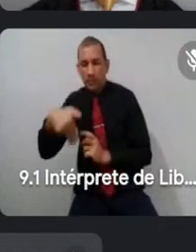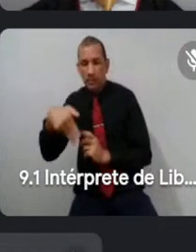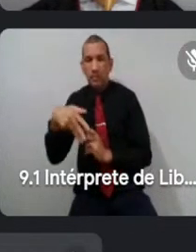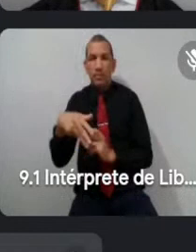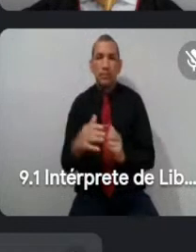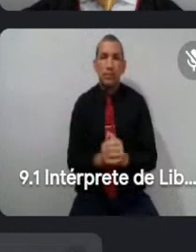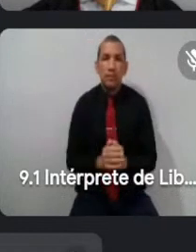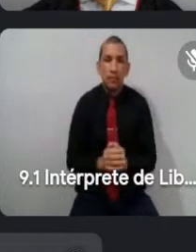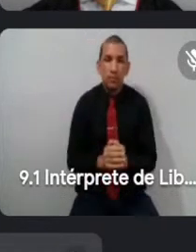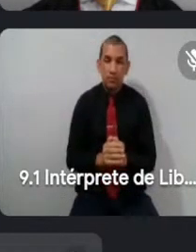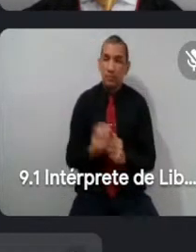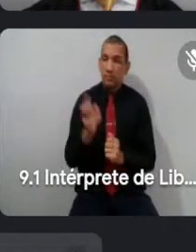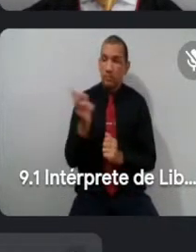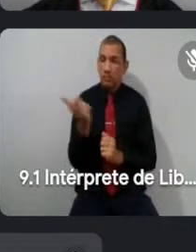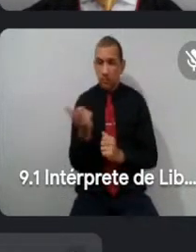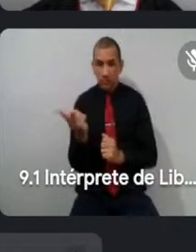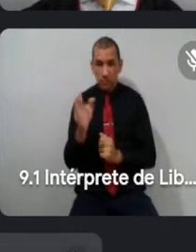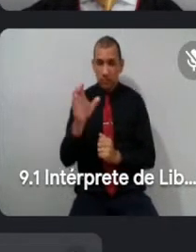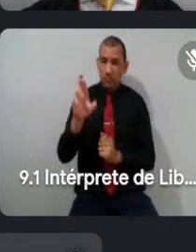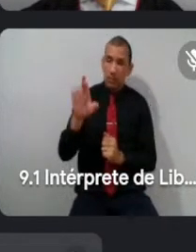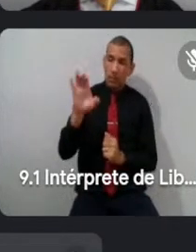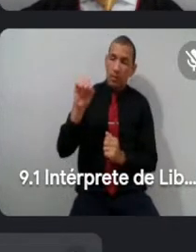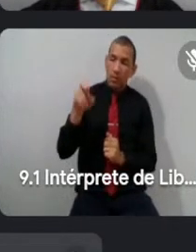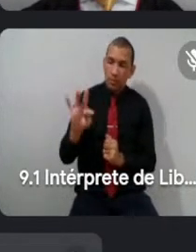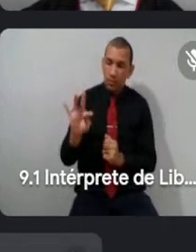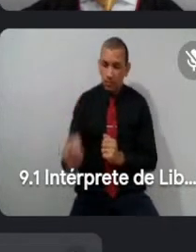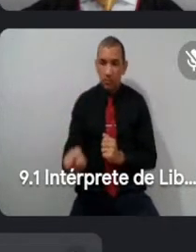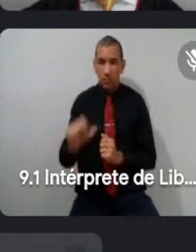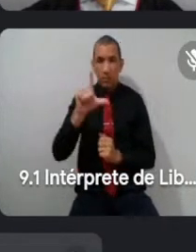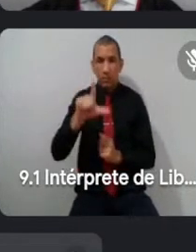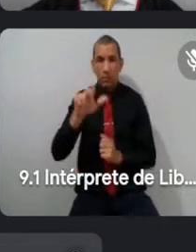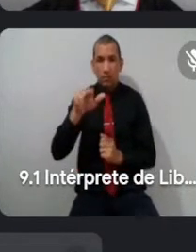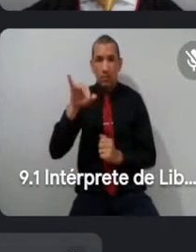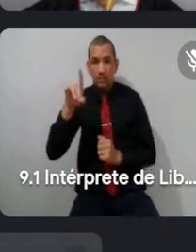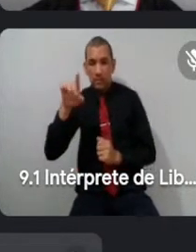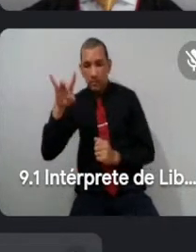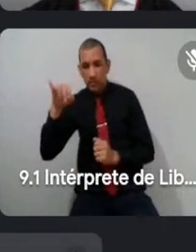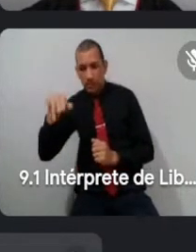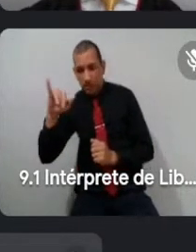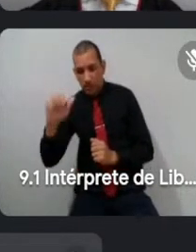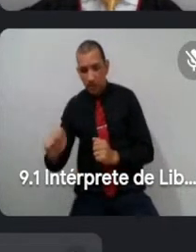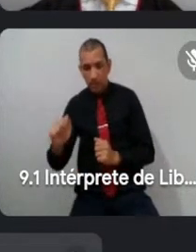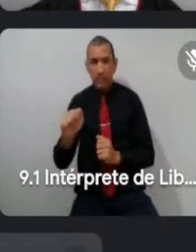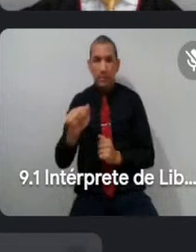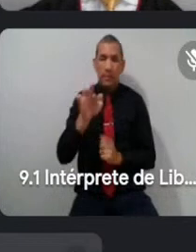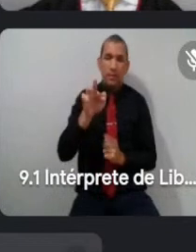o recorrentes Lucineide Paris e Freitas